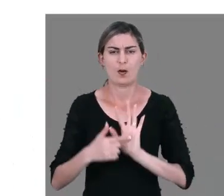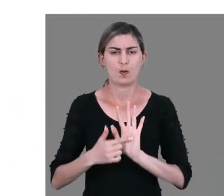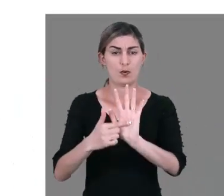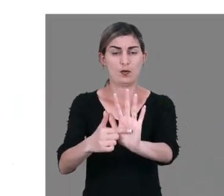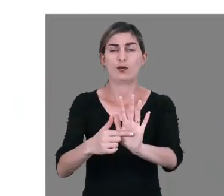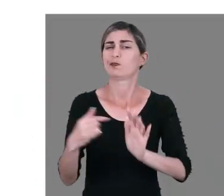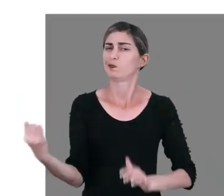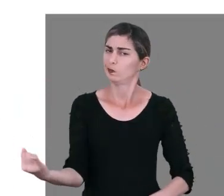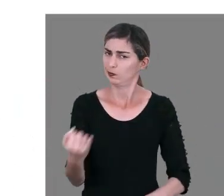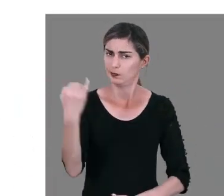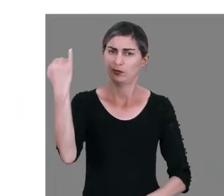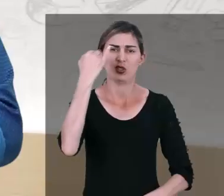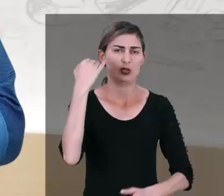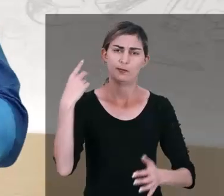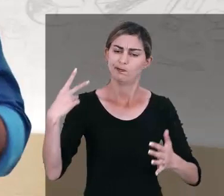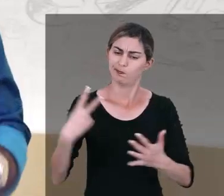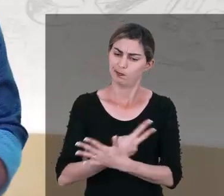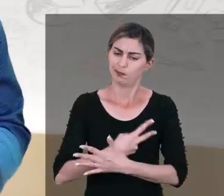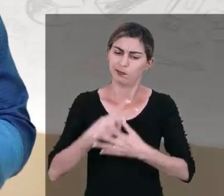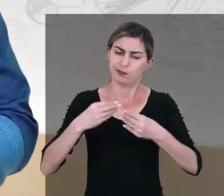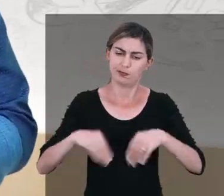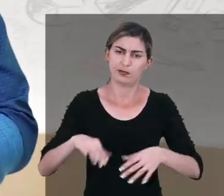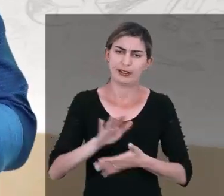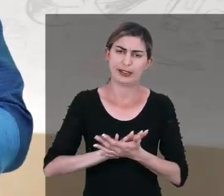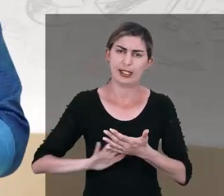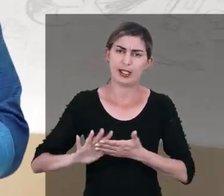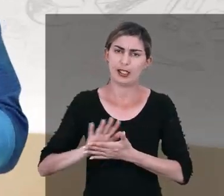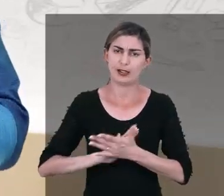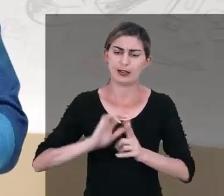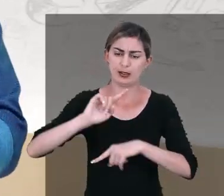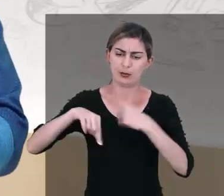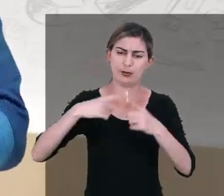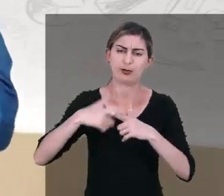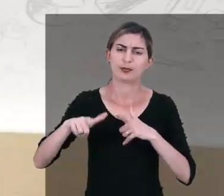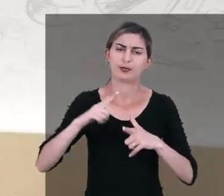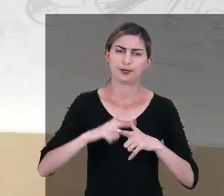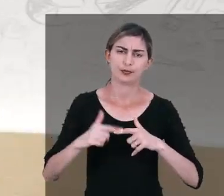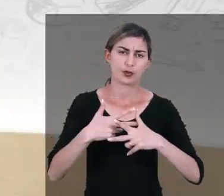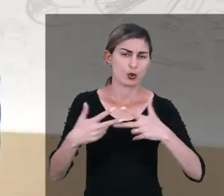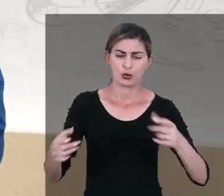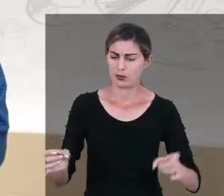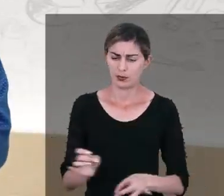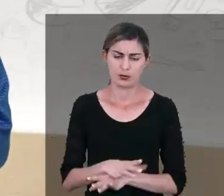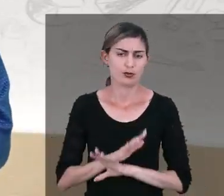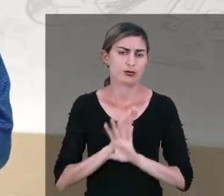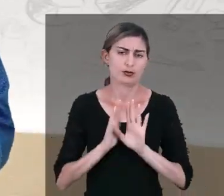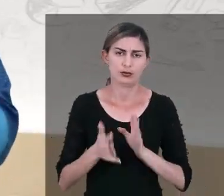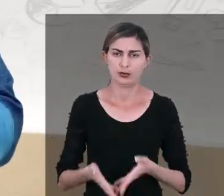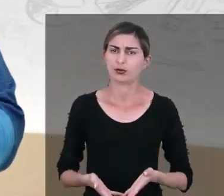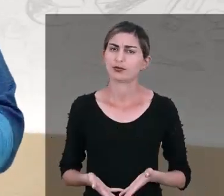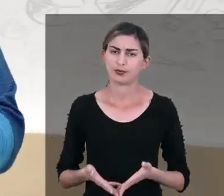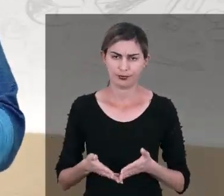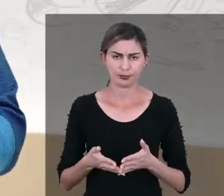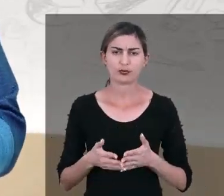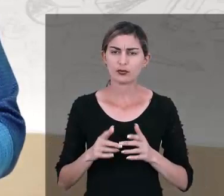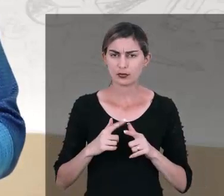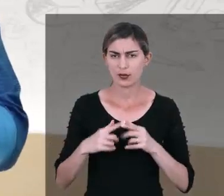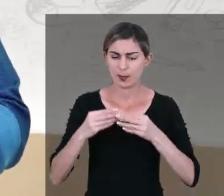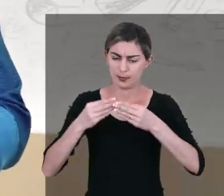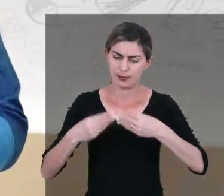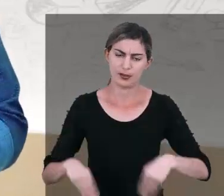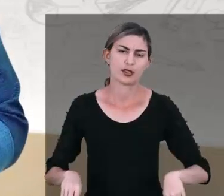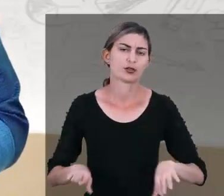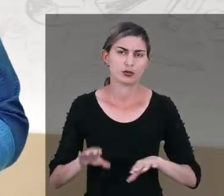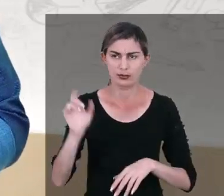não cometermos erros e não criarmos problemas para uma coisa que até mesmo já está feita de antemão, né, para não causar também